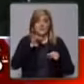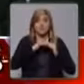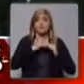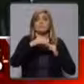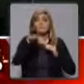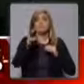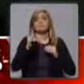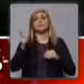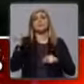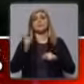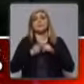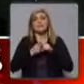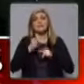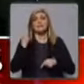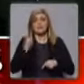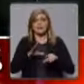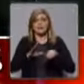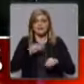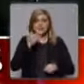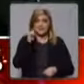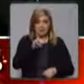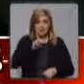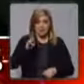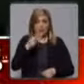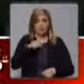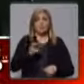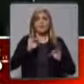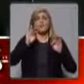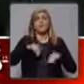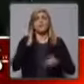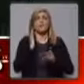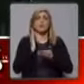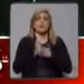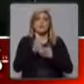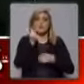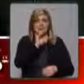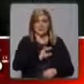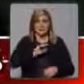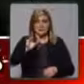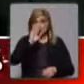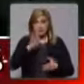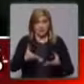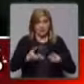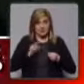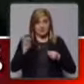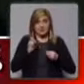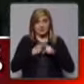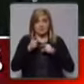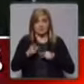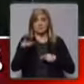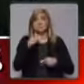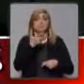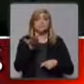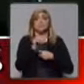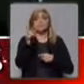A Grécia deveria receber 7 mil milhões de euros, que é o final, é a última parte do resgate. Se não os receber, o país deixa de poder, por